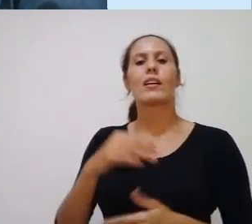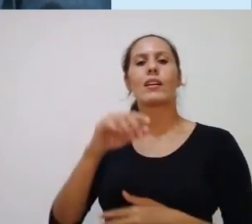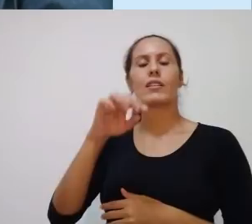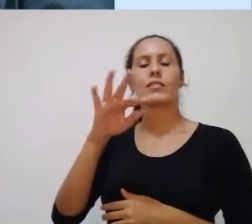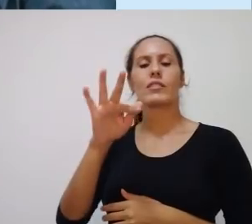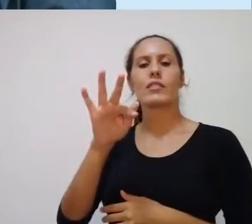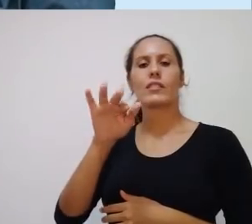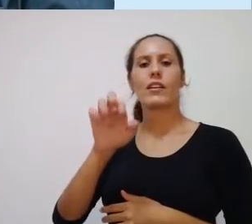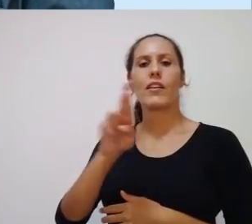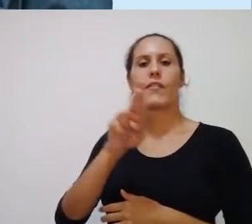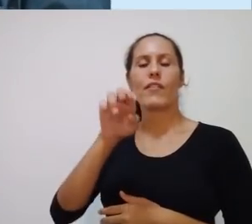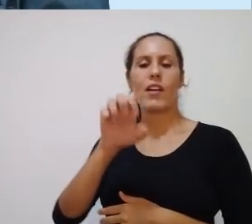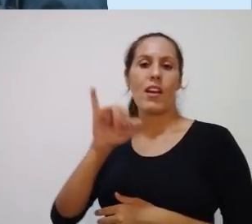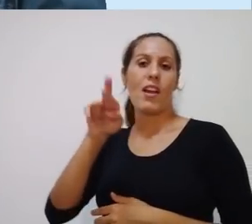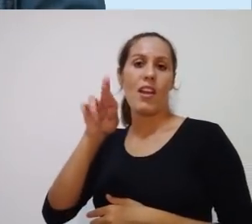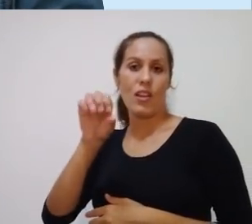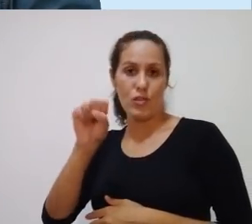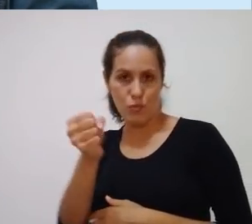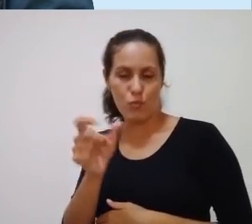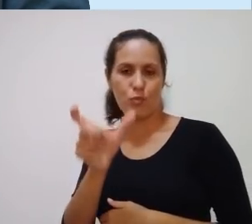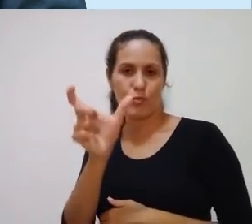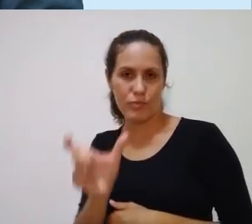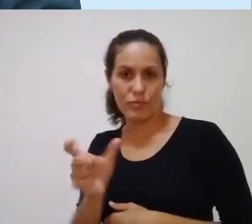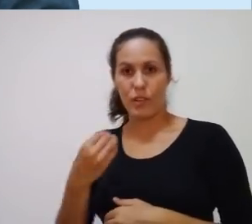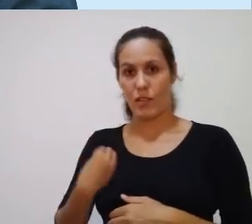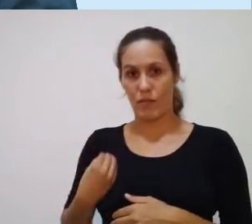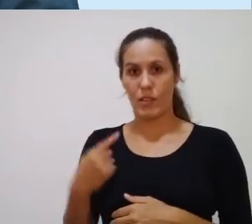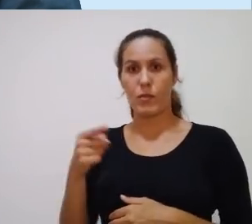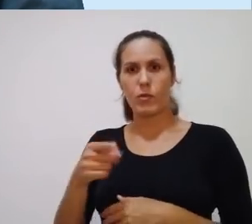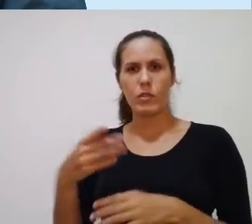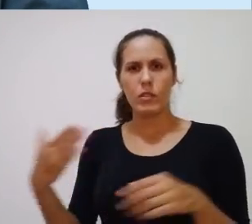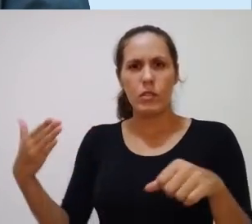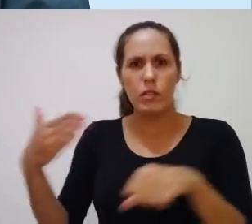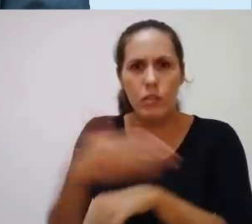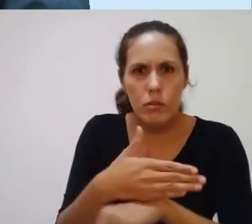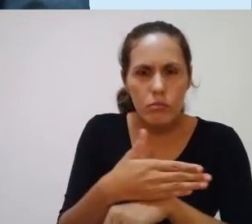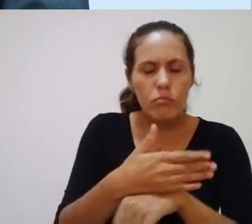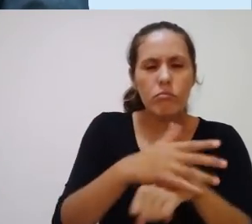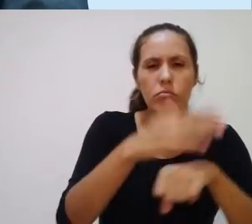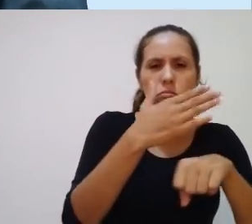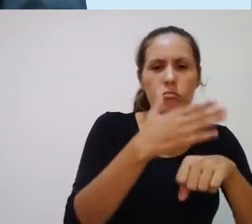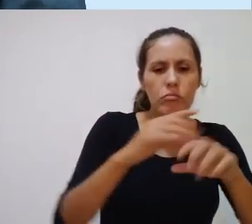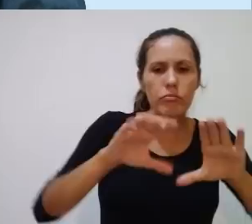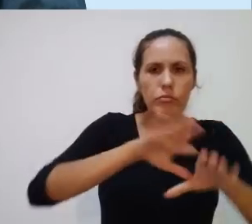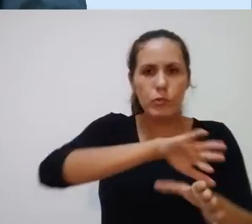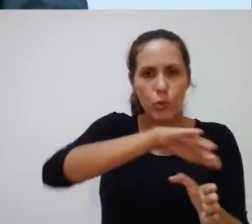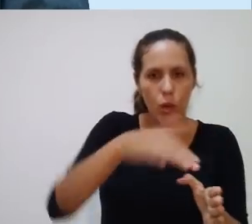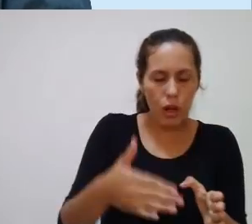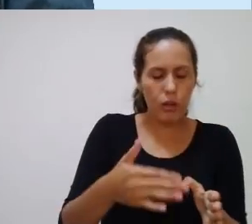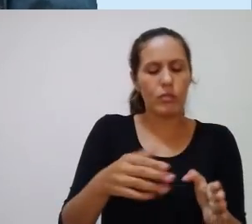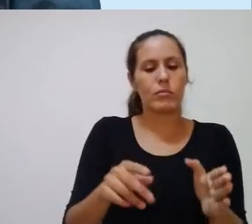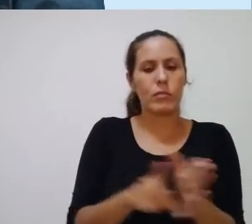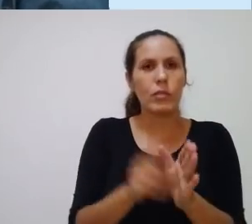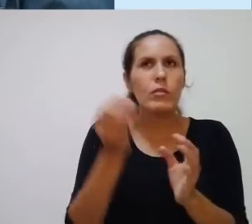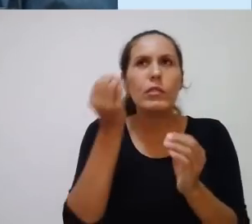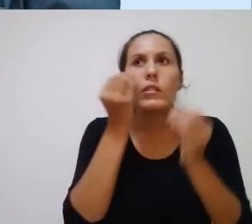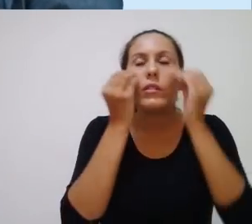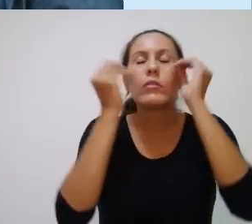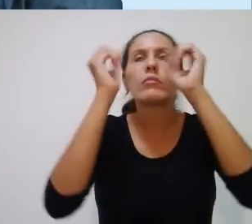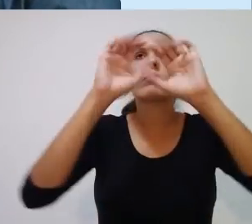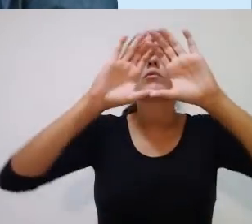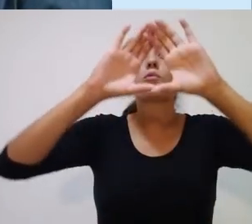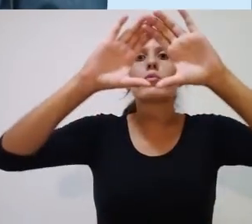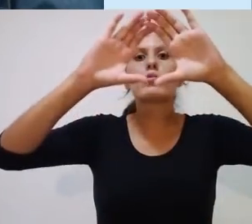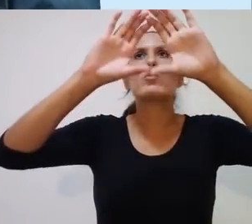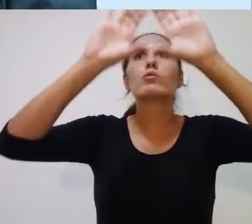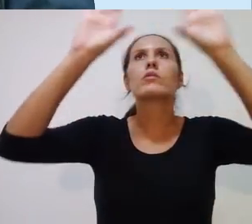e pesquisa de campo, onde você vai a campo, um local adequado para você observar o céu,